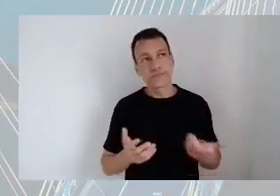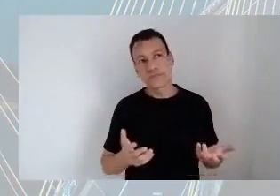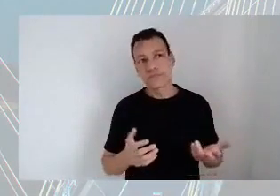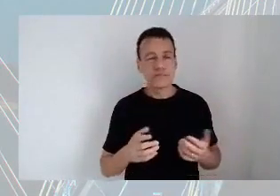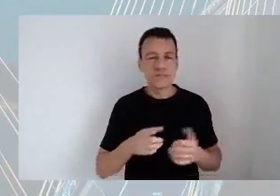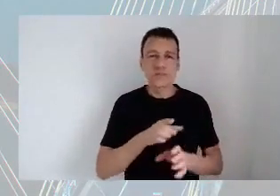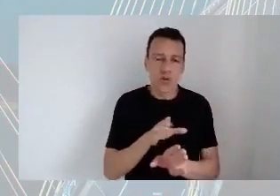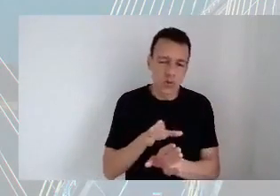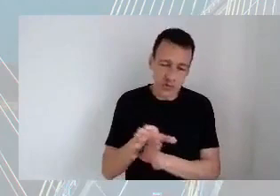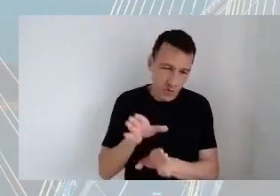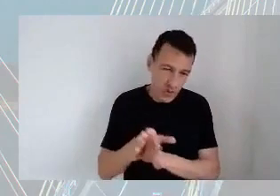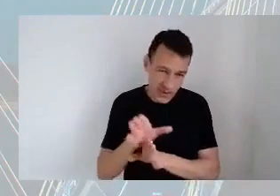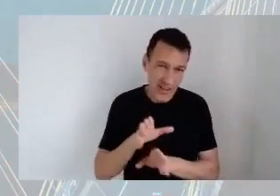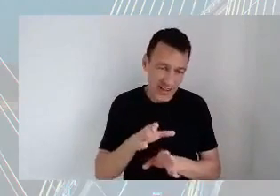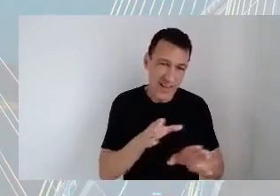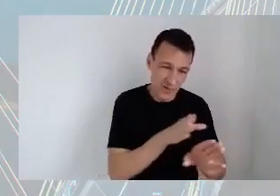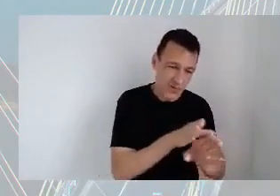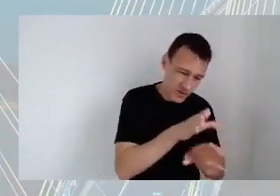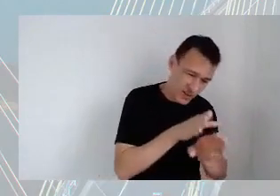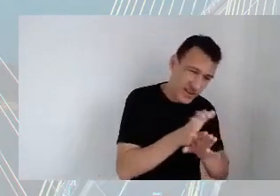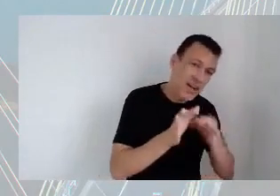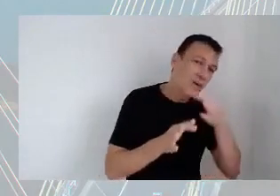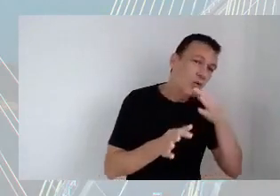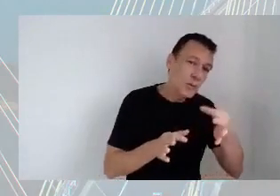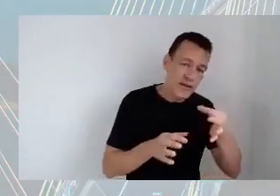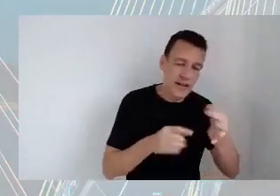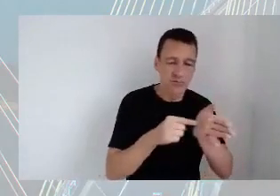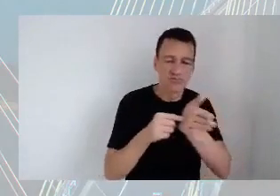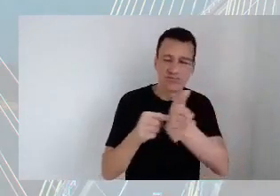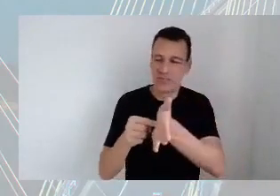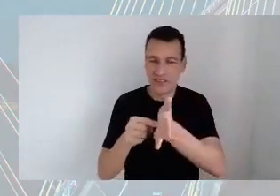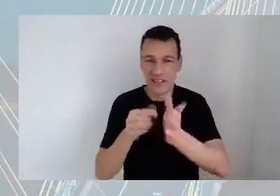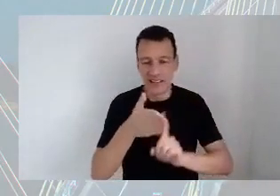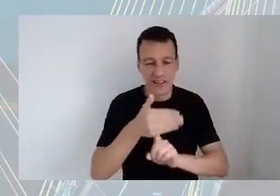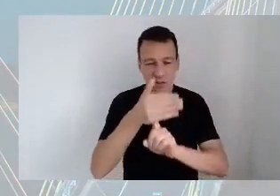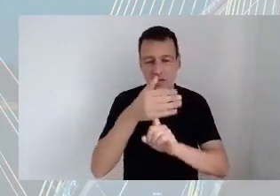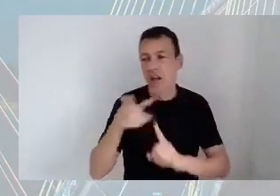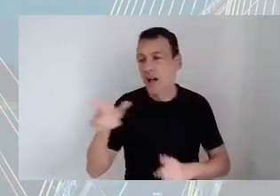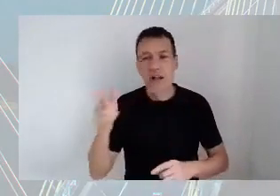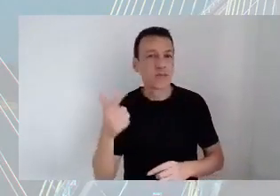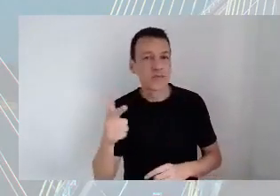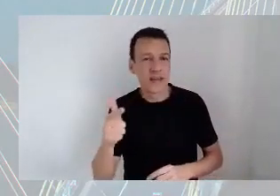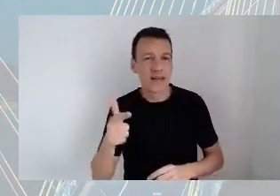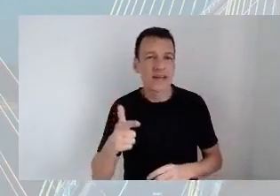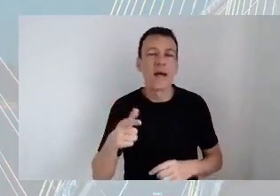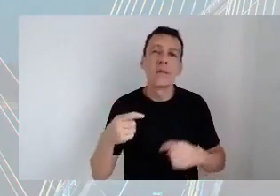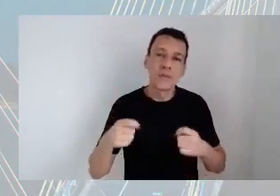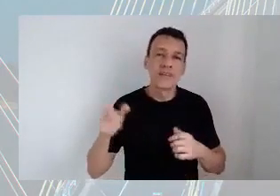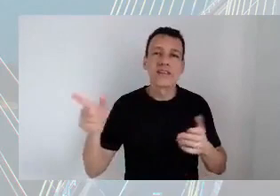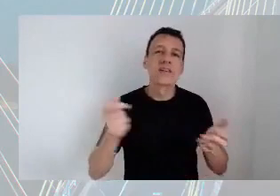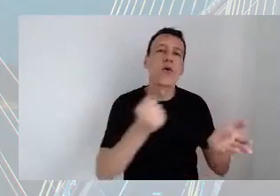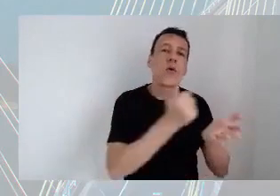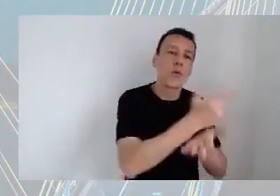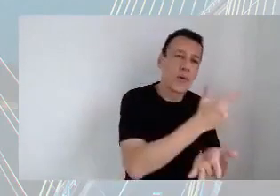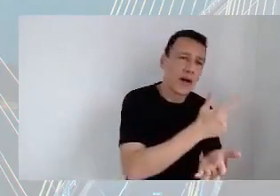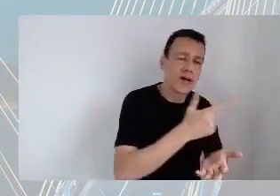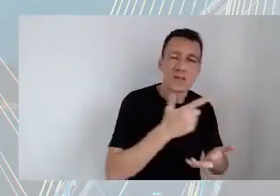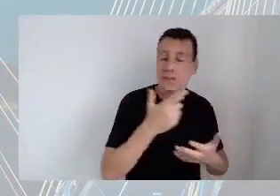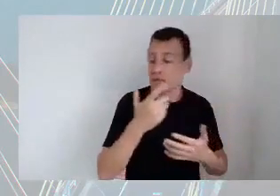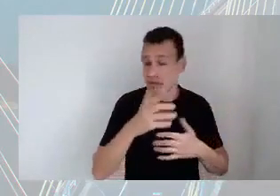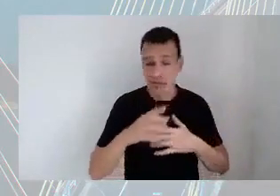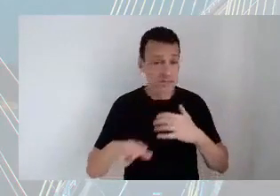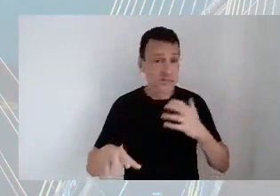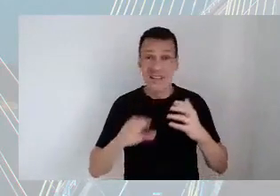tenho. Então podemos trabalhar com essa outra. Eu preciso fazer uma contratação. É outra realidade se você começa desestruturado. Esse é o ponto aqui,